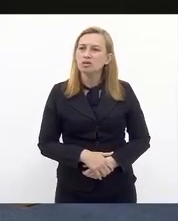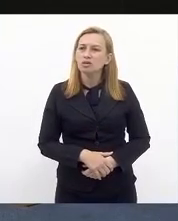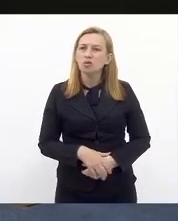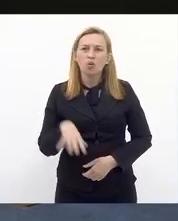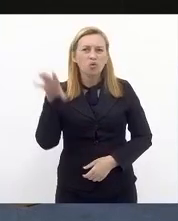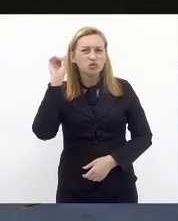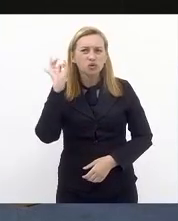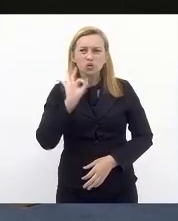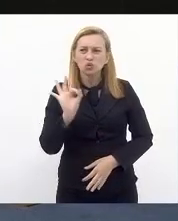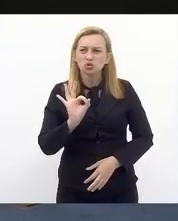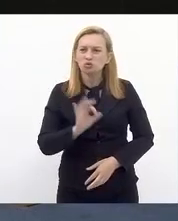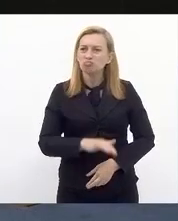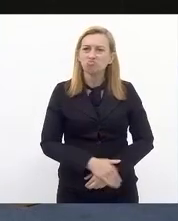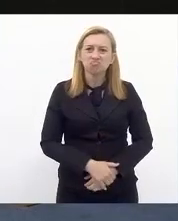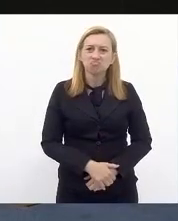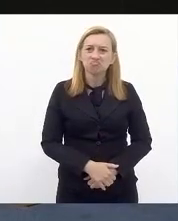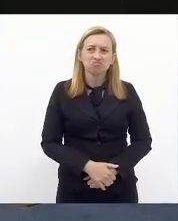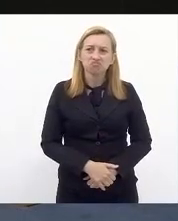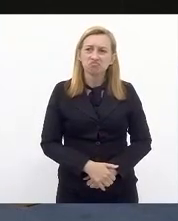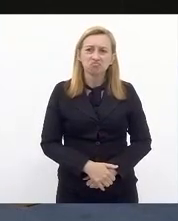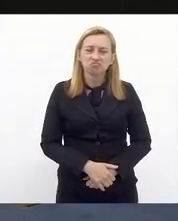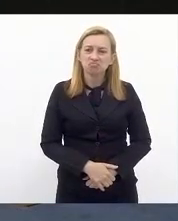E aí